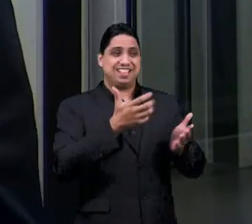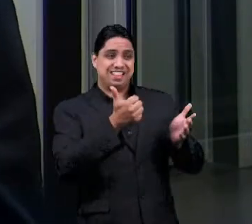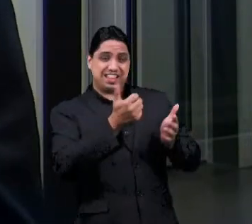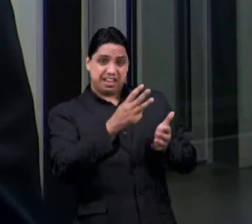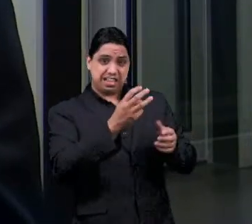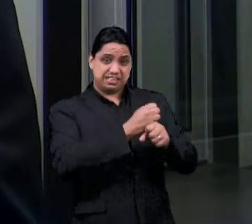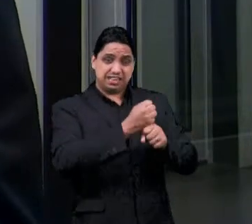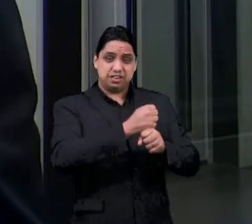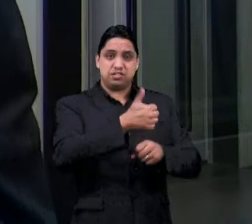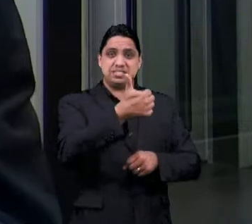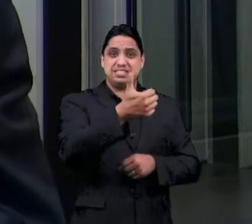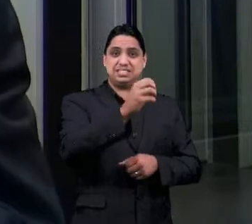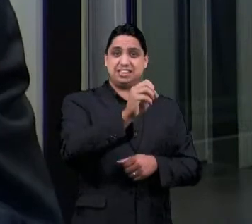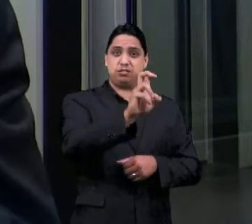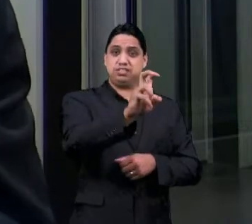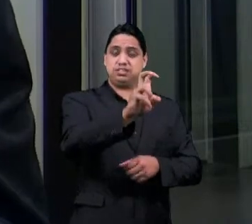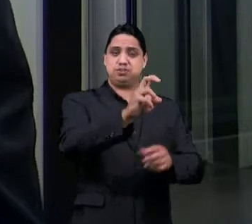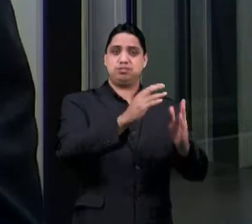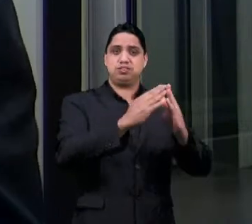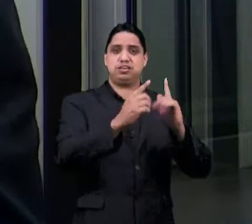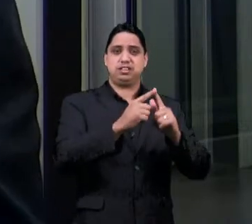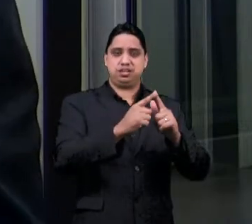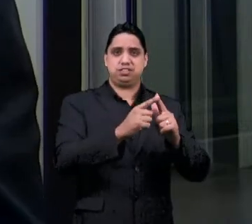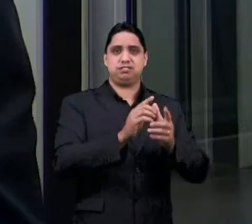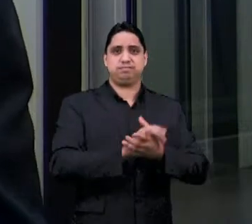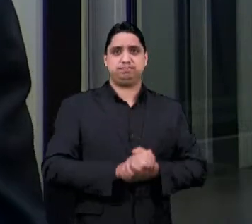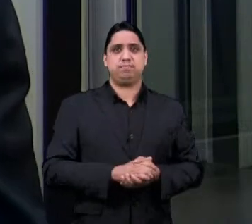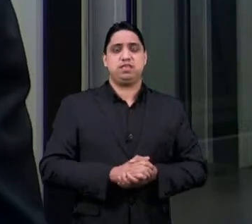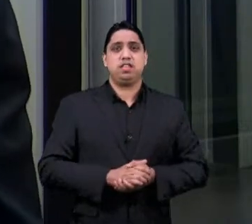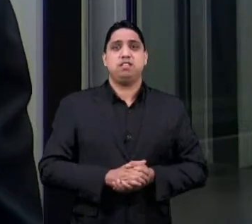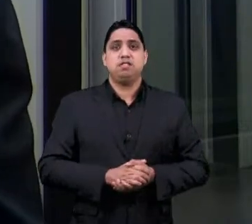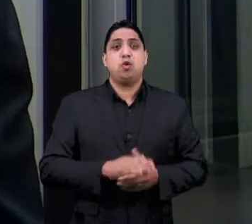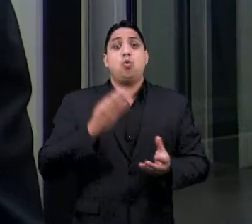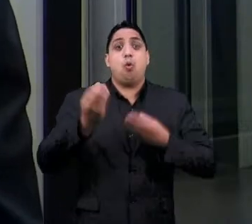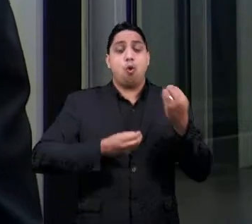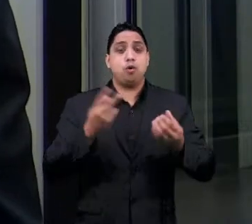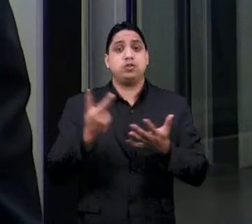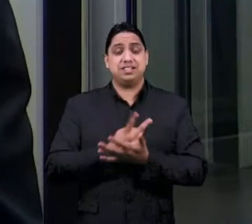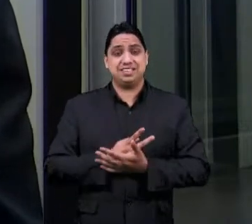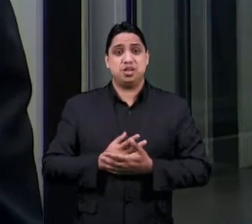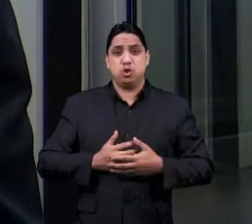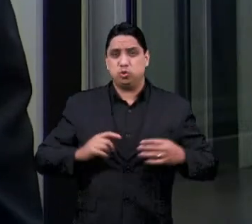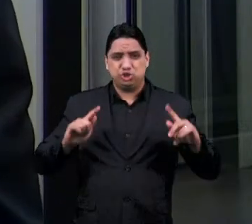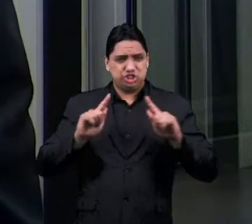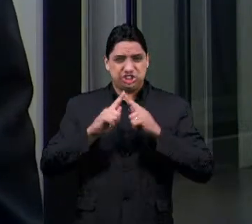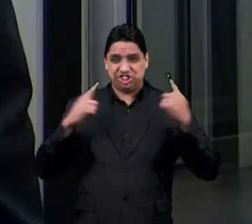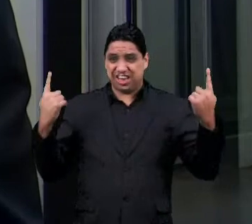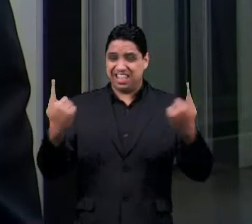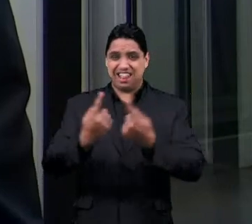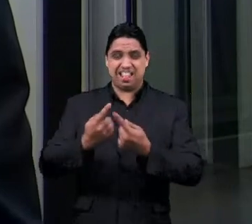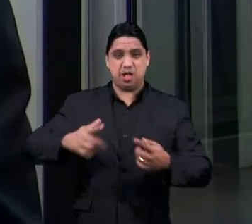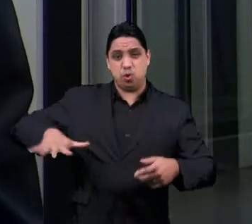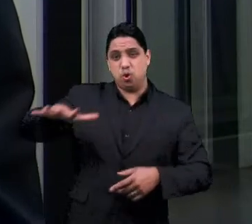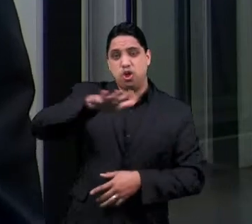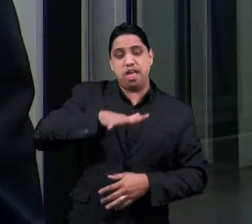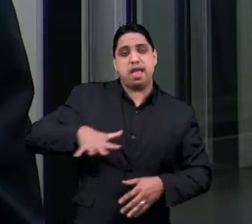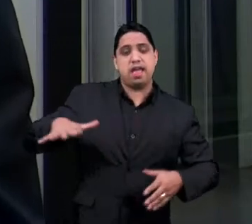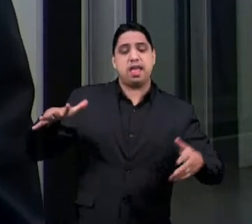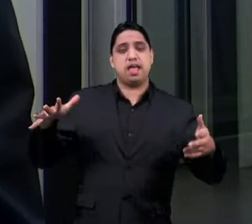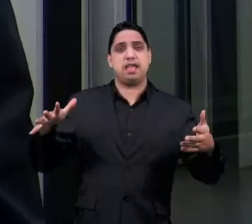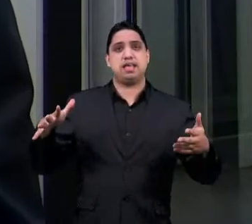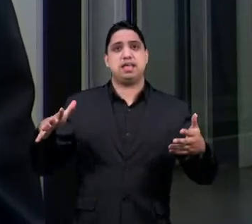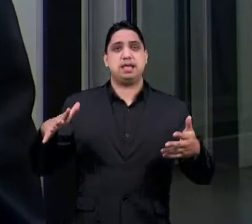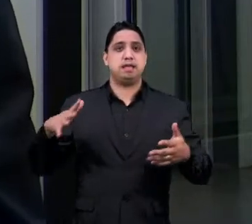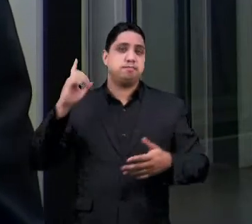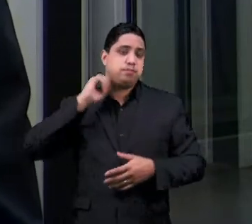eu citei esses 2 exemplos, mas isso aí ocorreu de uma forma geral em Minas Gerais. E depois do Mineirão,